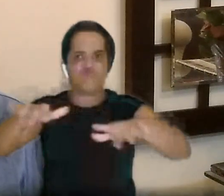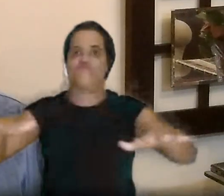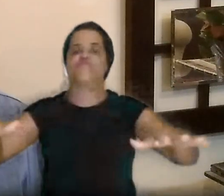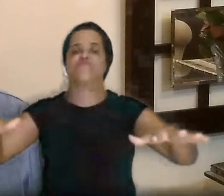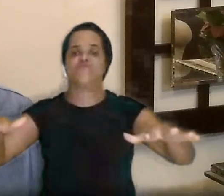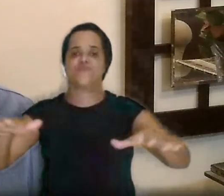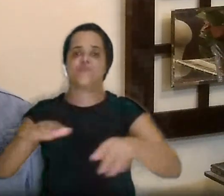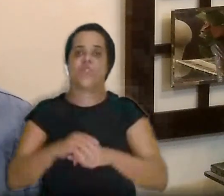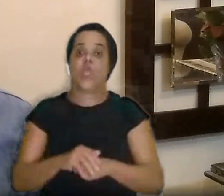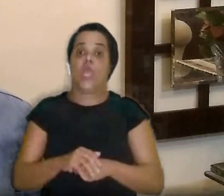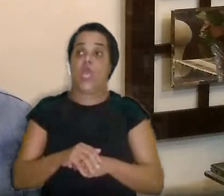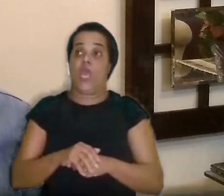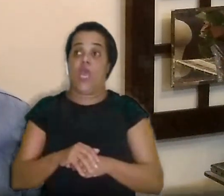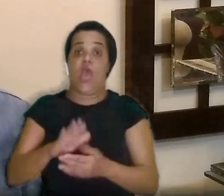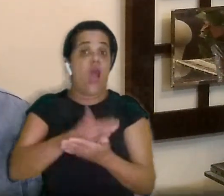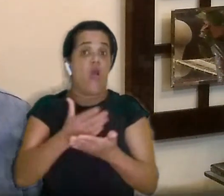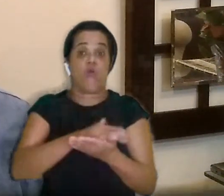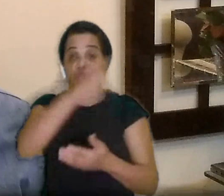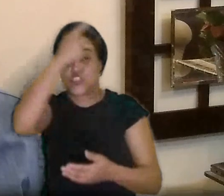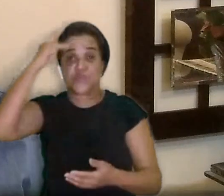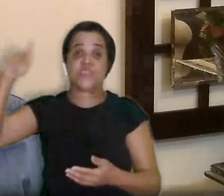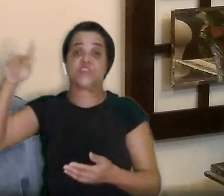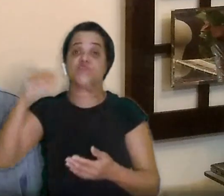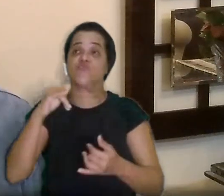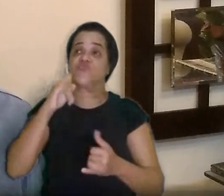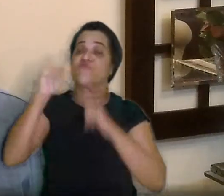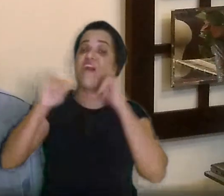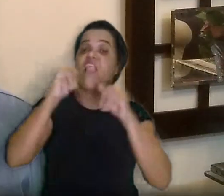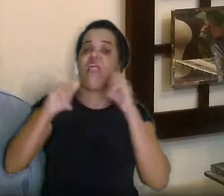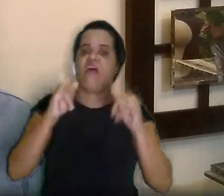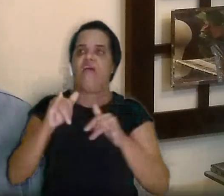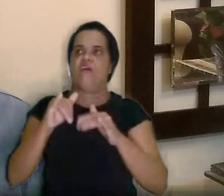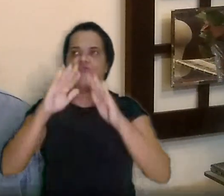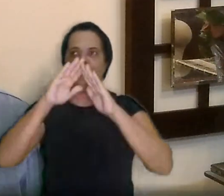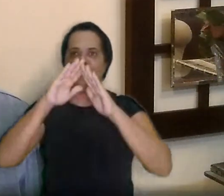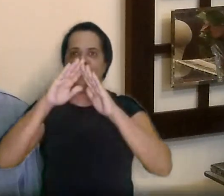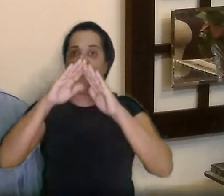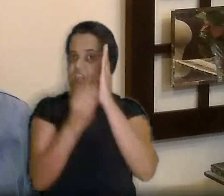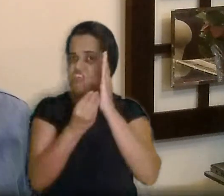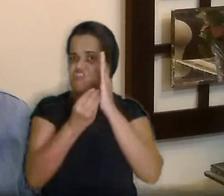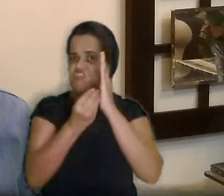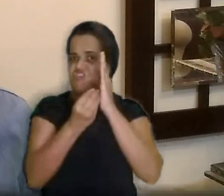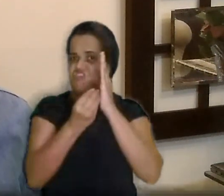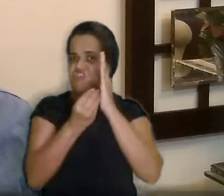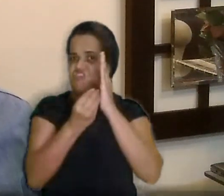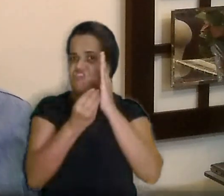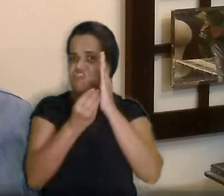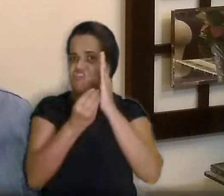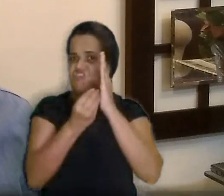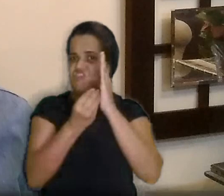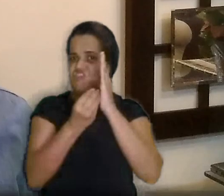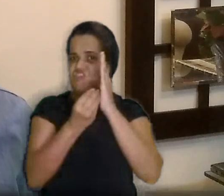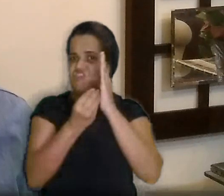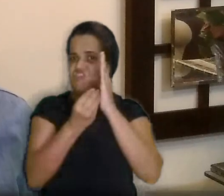do templo. Alguns estão dizendo que fechou a igreja e estão equivocados, meus irmãos. Nós não podemos confundir a